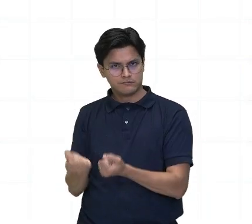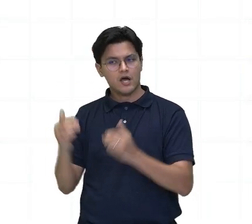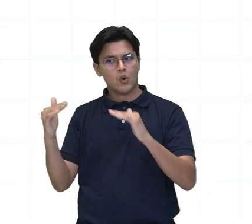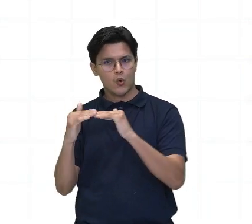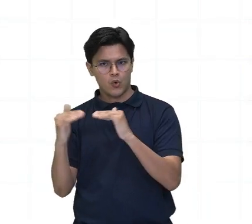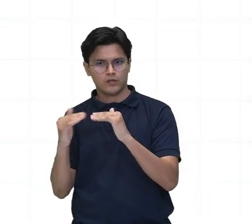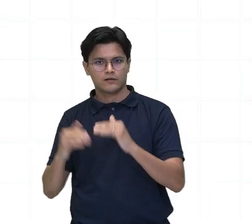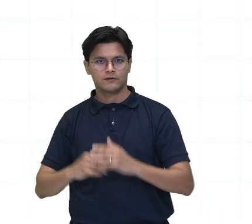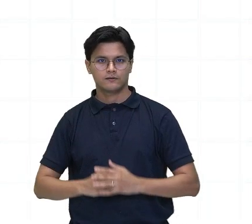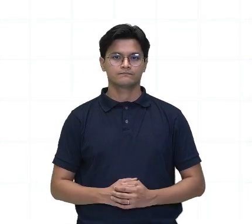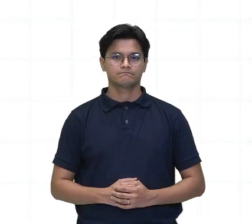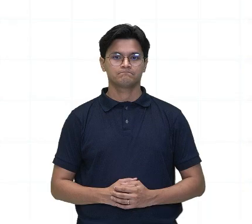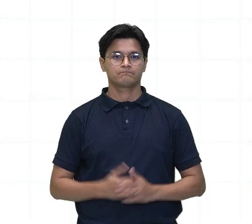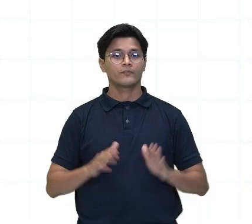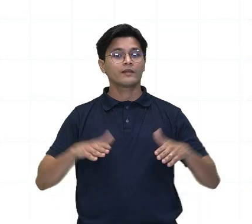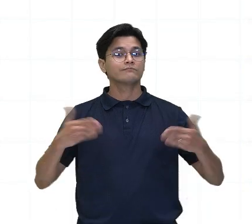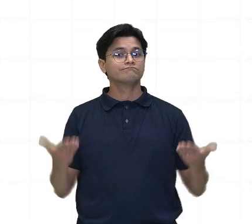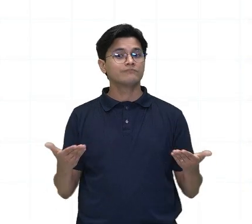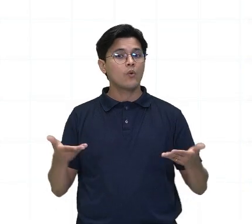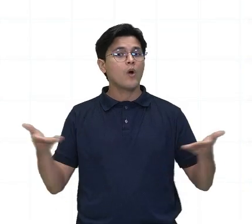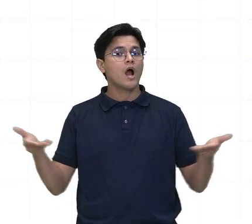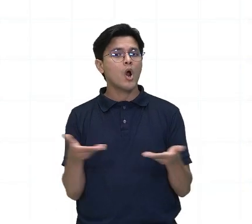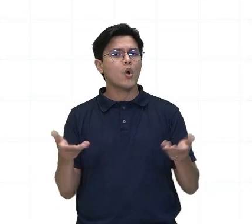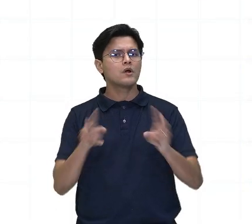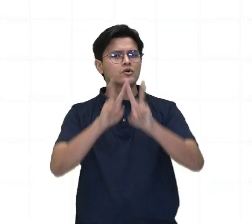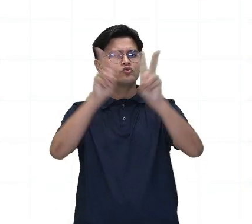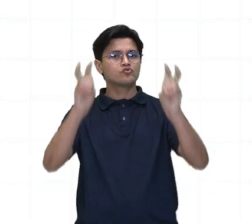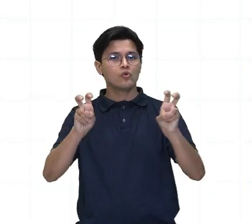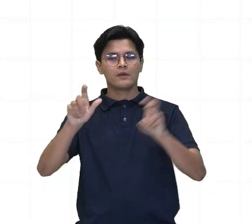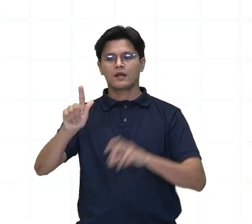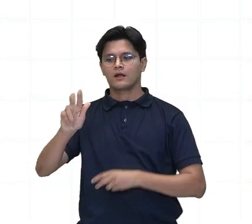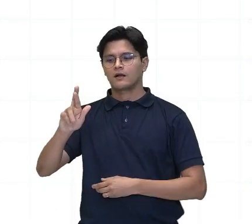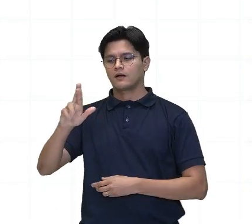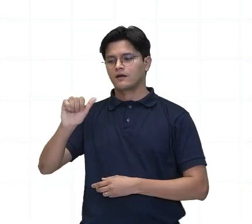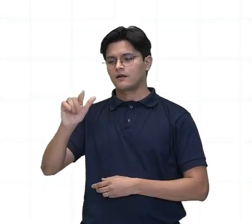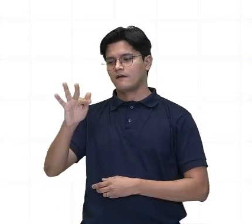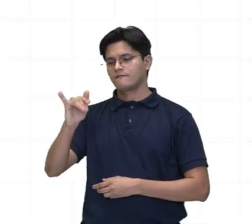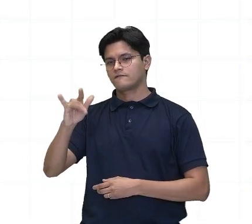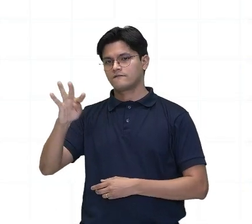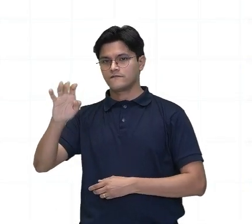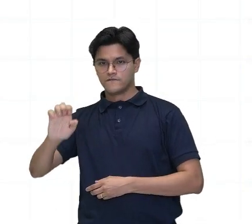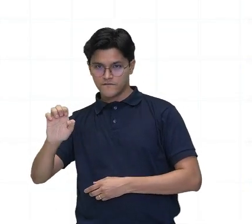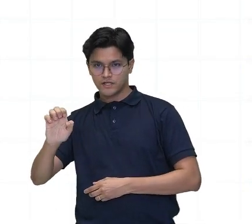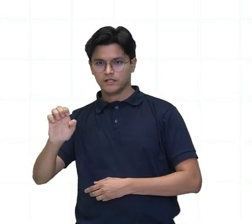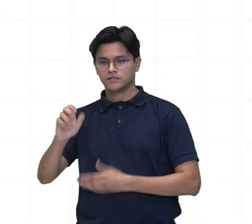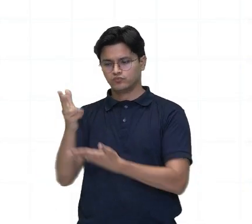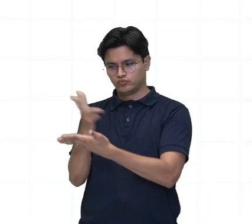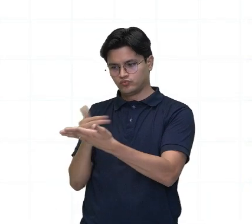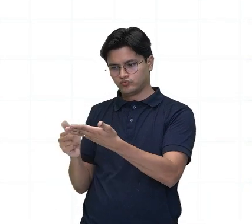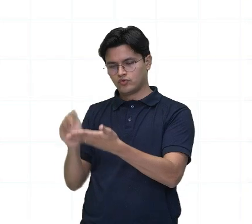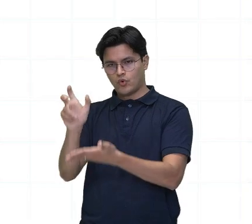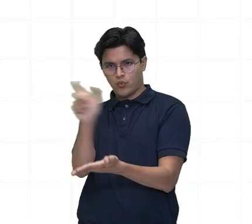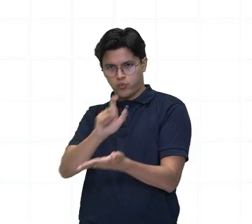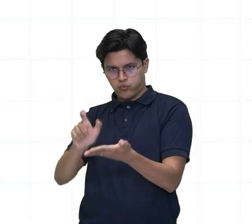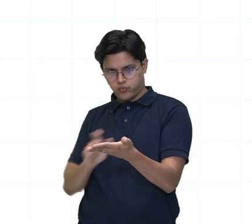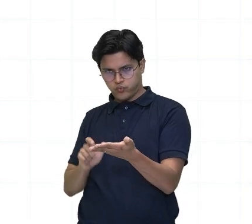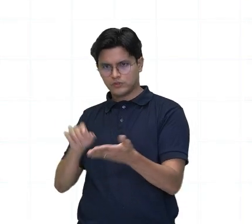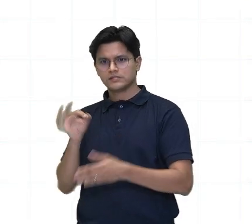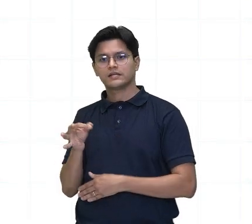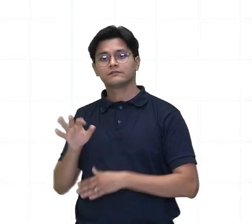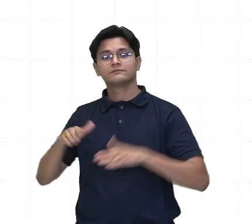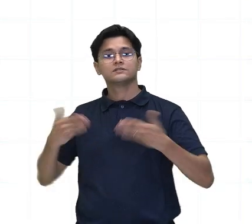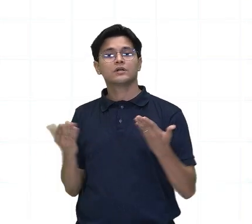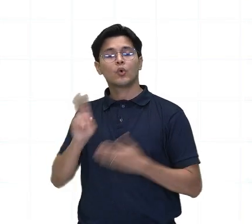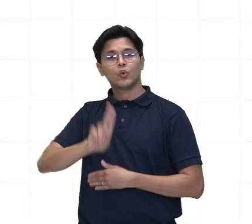Muito bem, então vejam só que agora ele fala do grafite, né? Então, o fato de se comunicar através do grafite não é